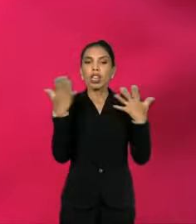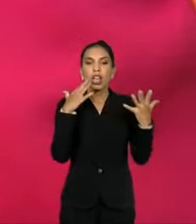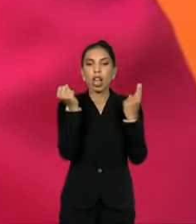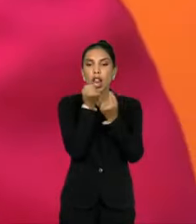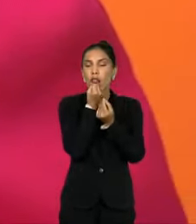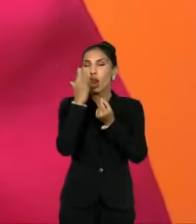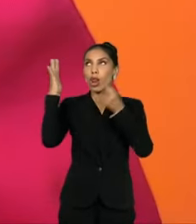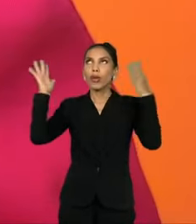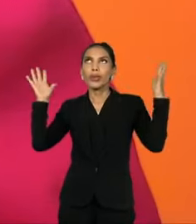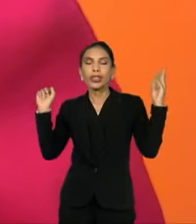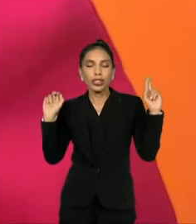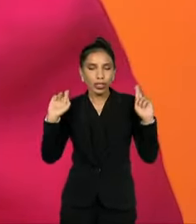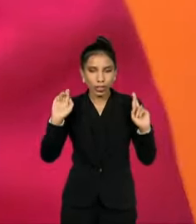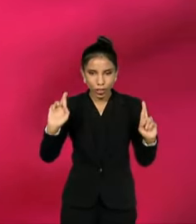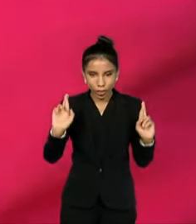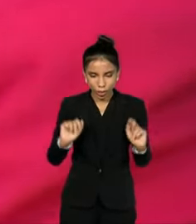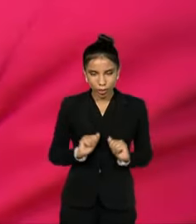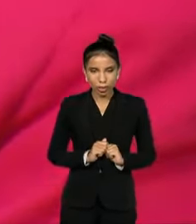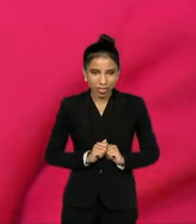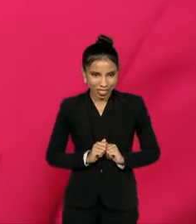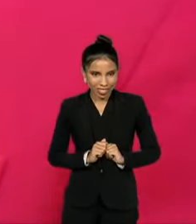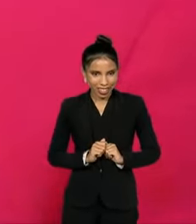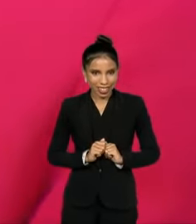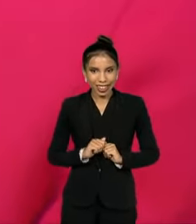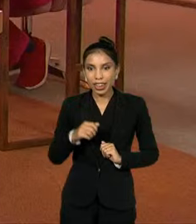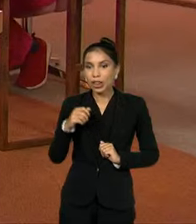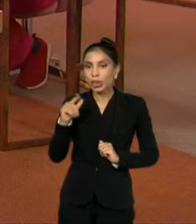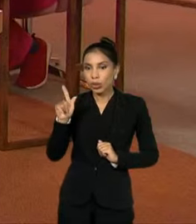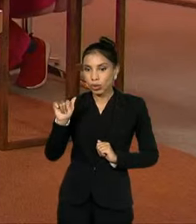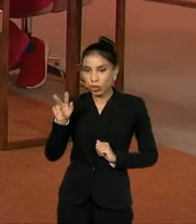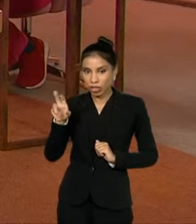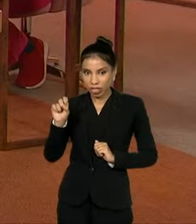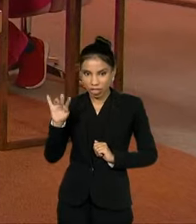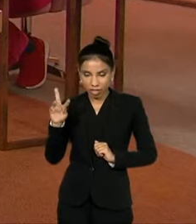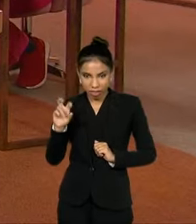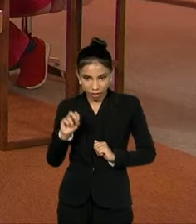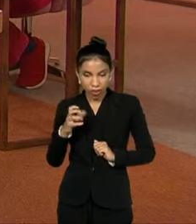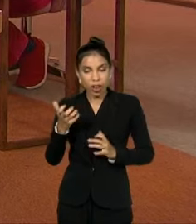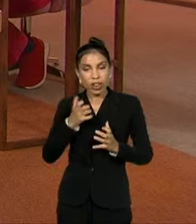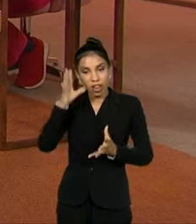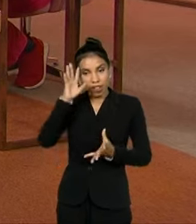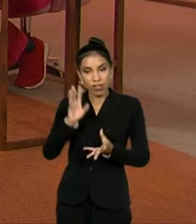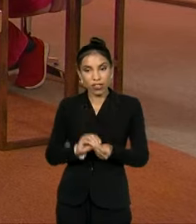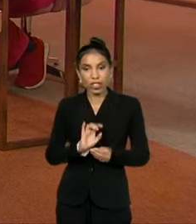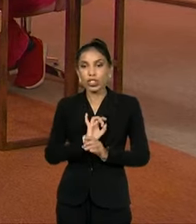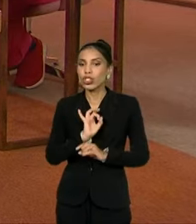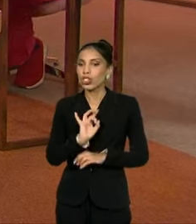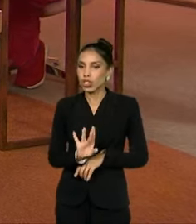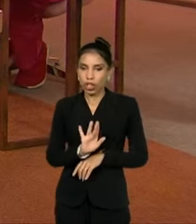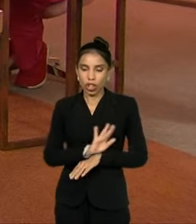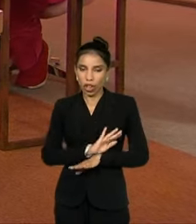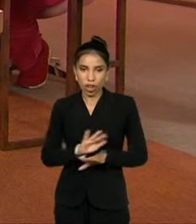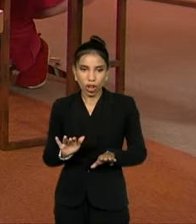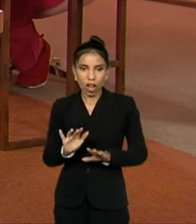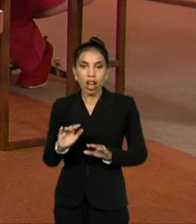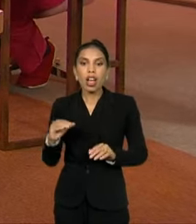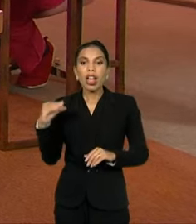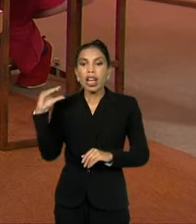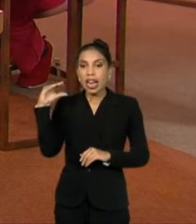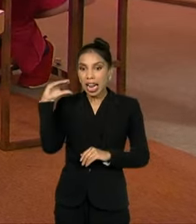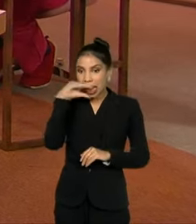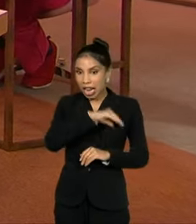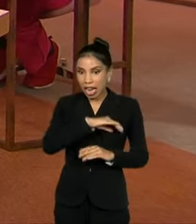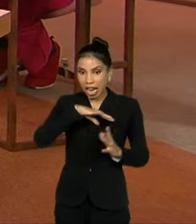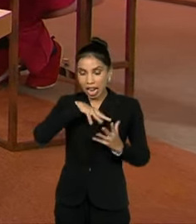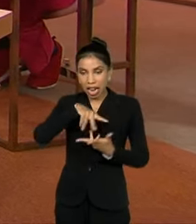luz e esperança. É, Gustavo também, né? Gustavo, você também acha, né? Eu acho, eu queria só fechar dizendo que o aquecimento global